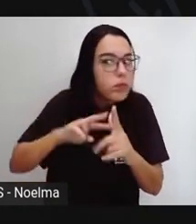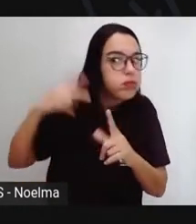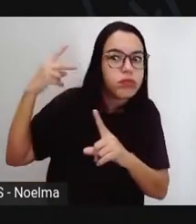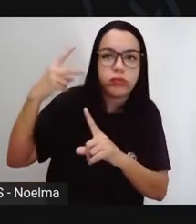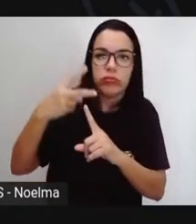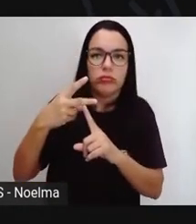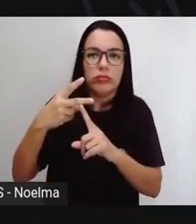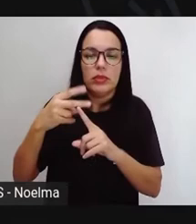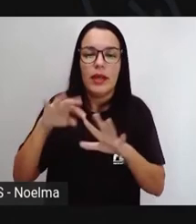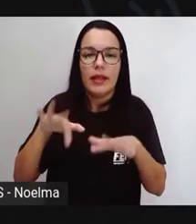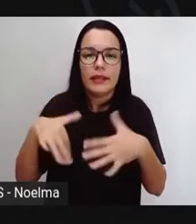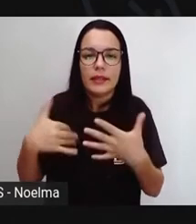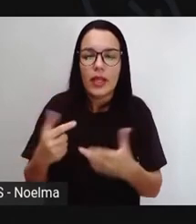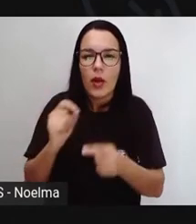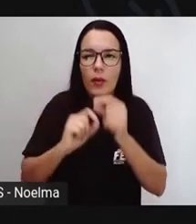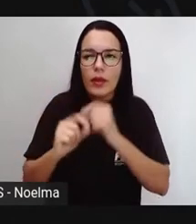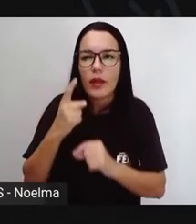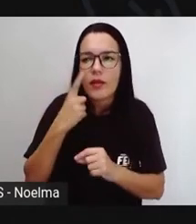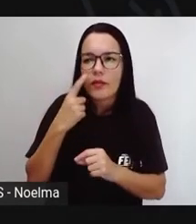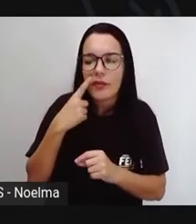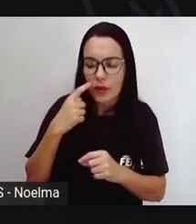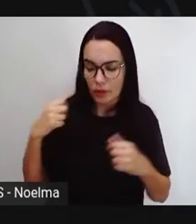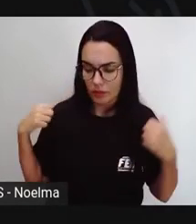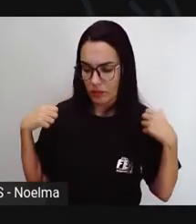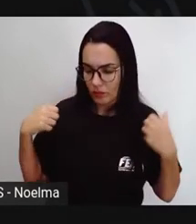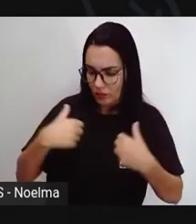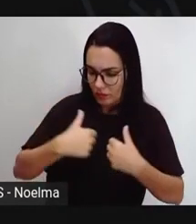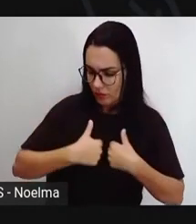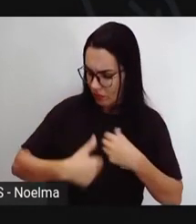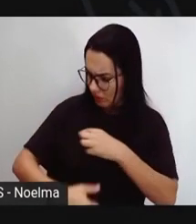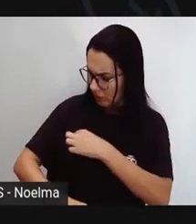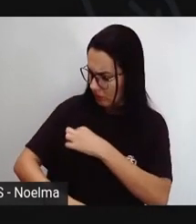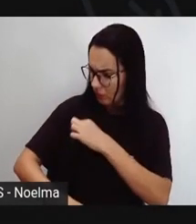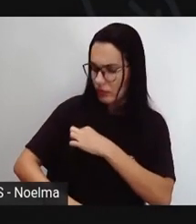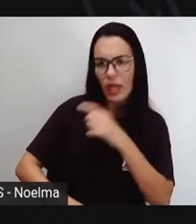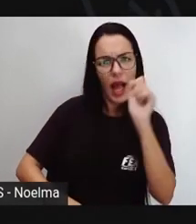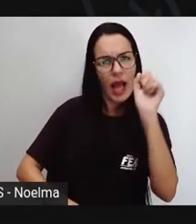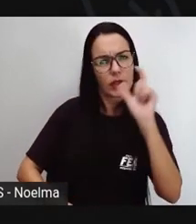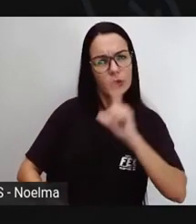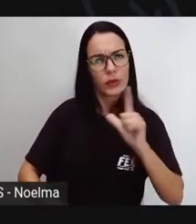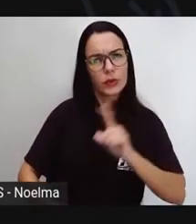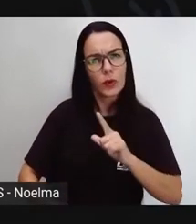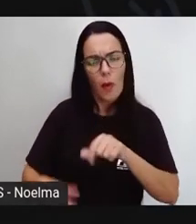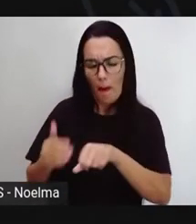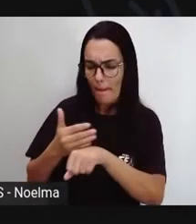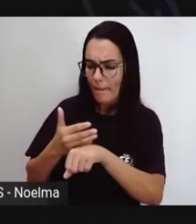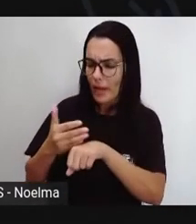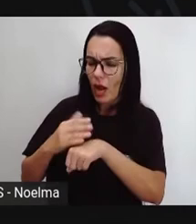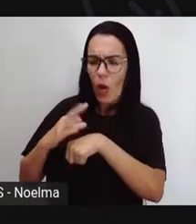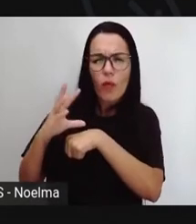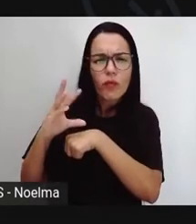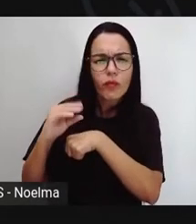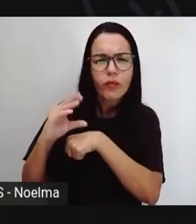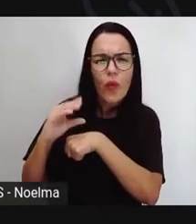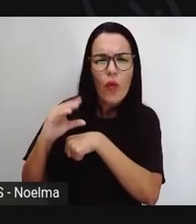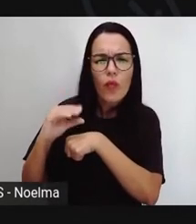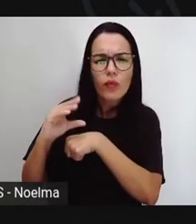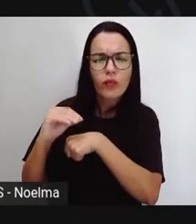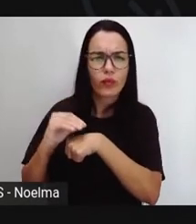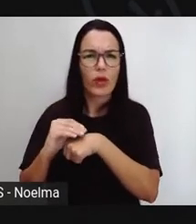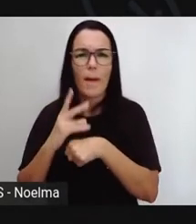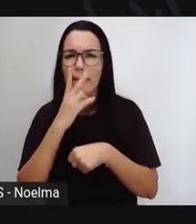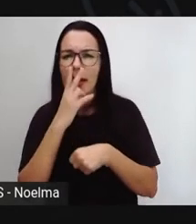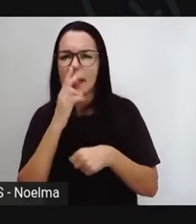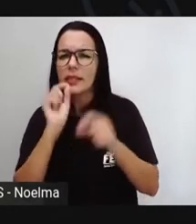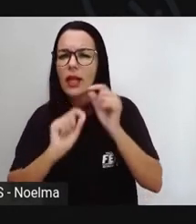ela anotou o pedaço do forro da jaqueta azul. Era muito fofo, branco e macio. Igual a lã de